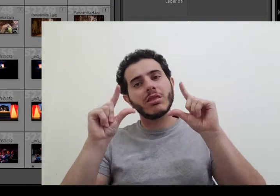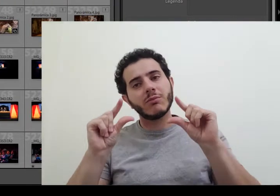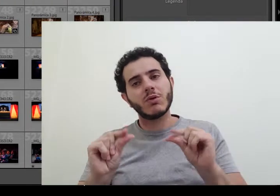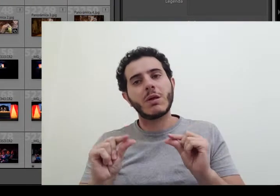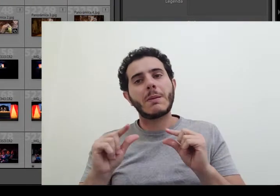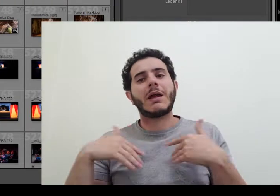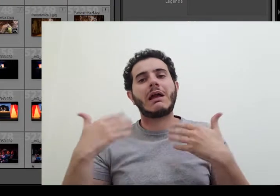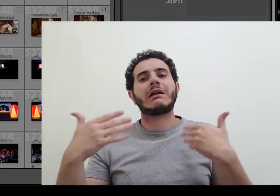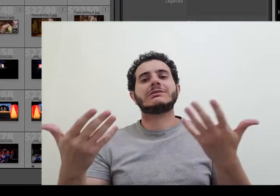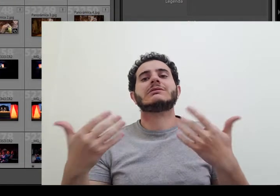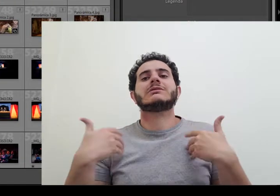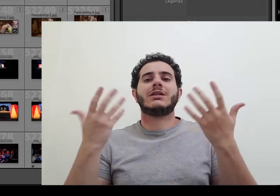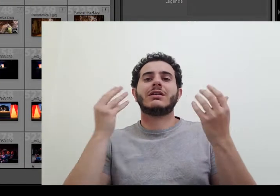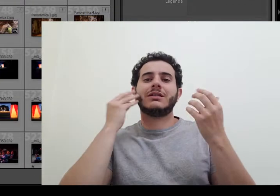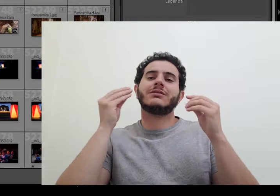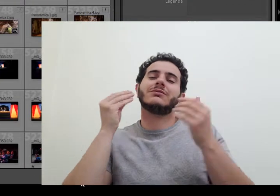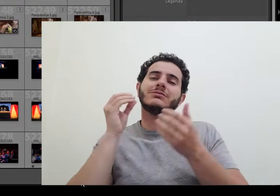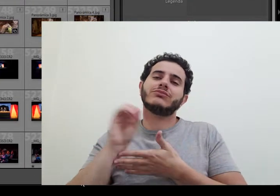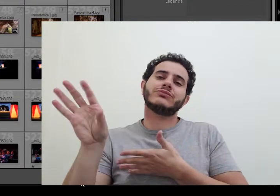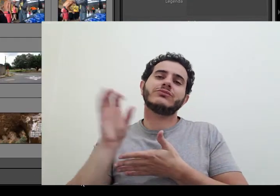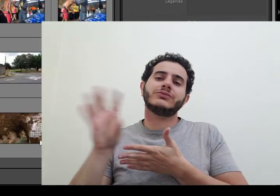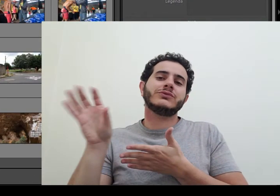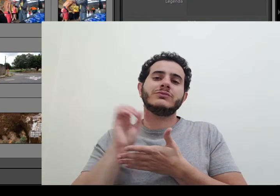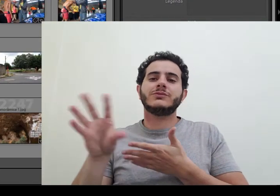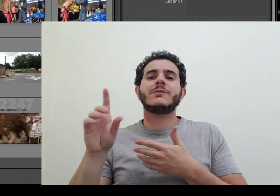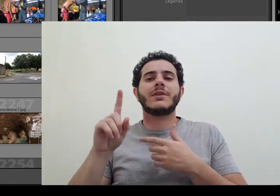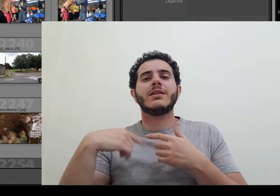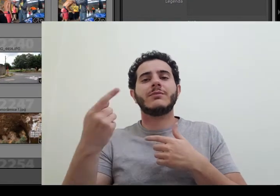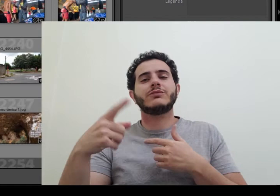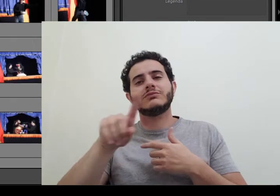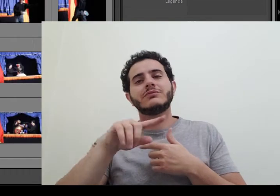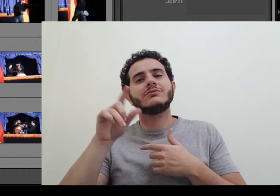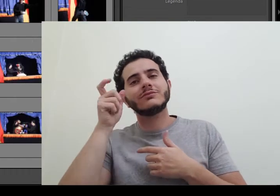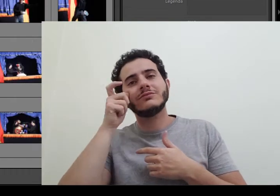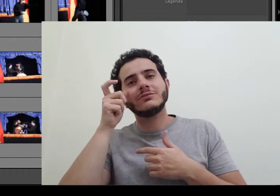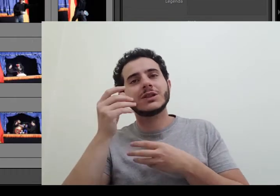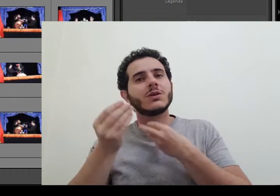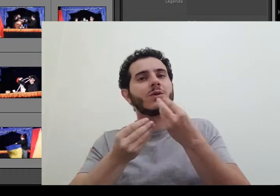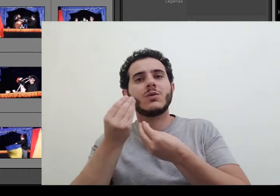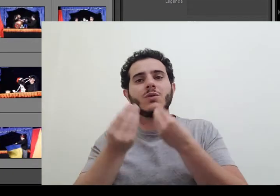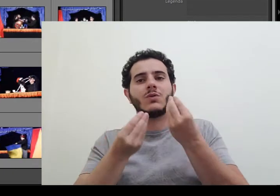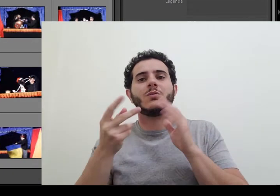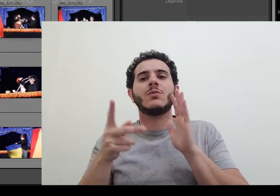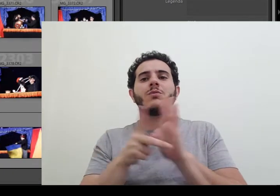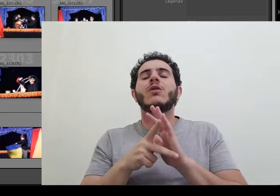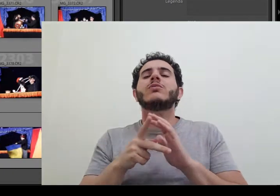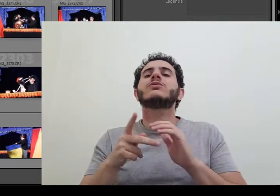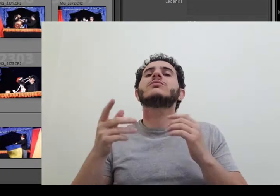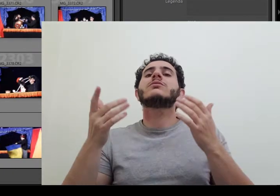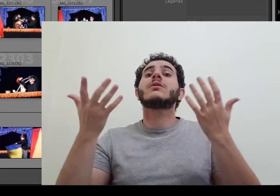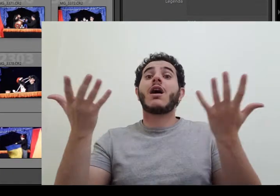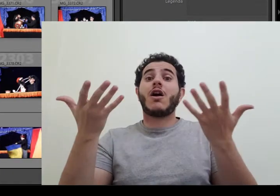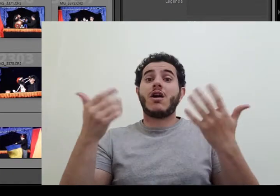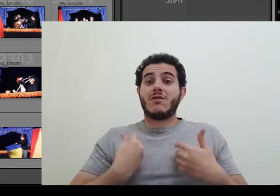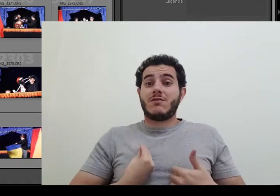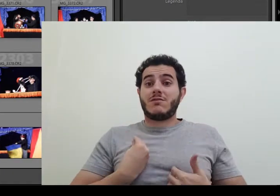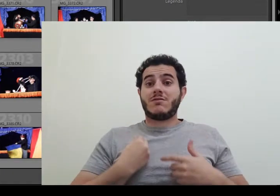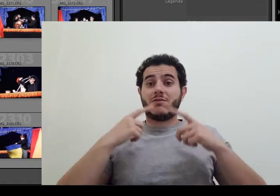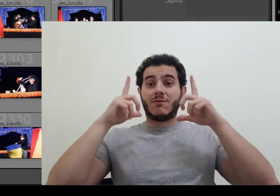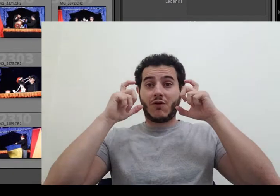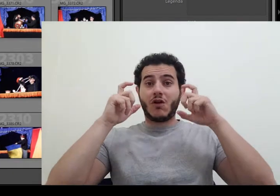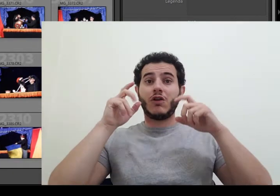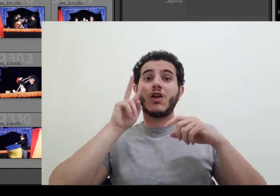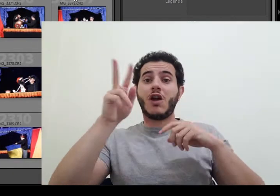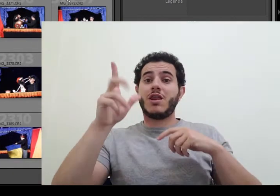eu vou dar um zoom aqui só para vocês verem, né? Por exemplo, uma sessão de fotos aqui de um palco, né? De um teatro. Olha